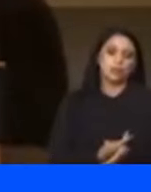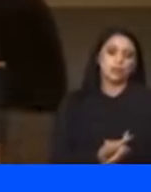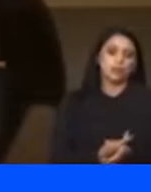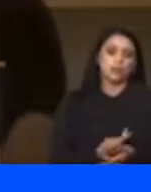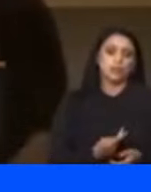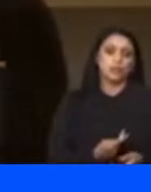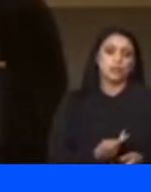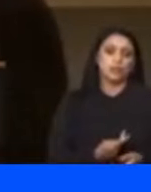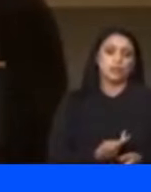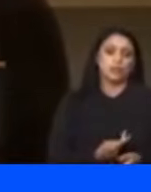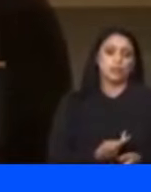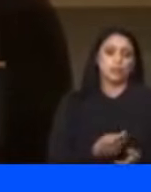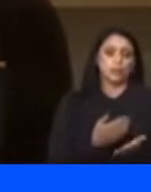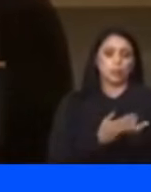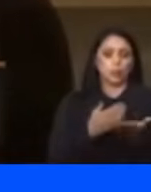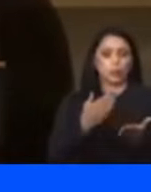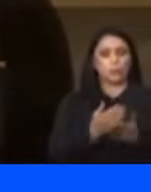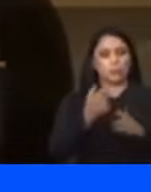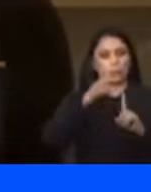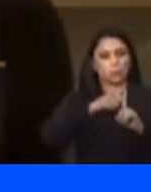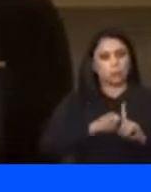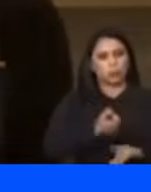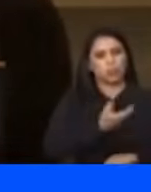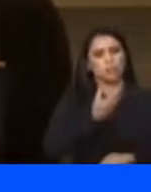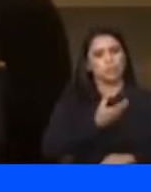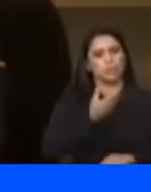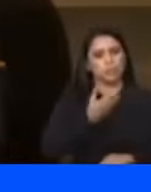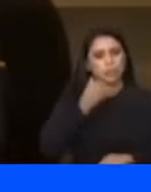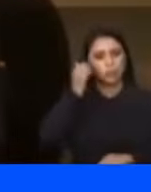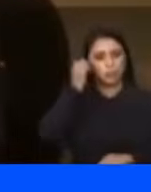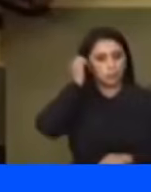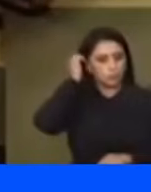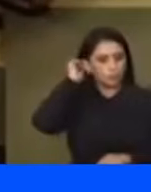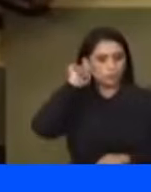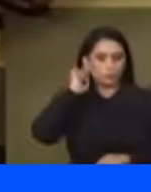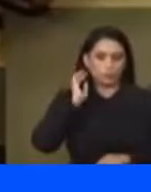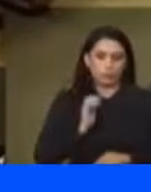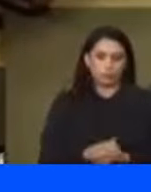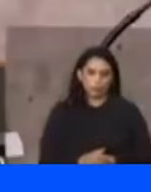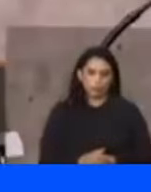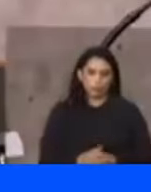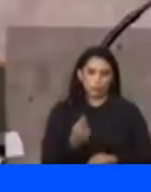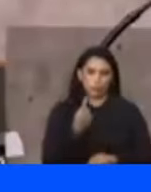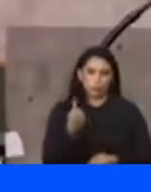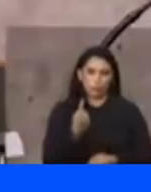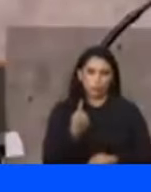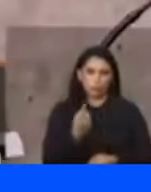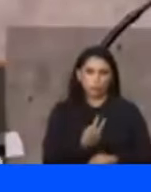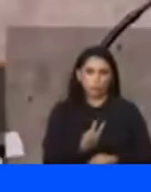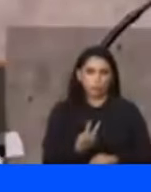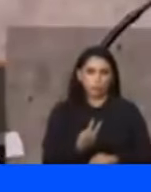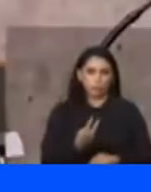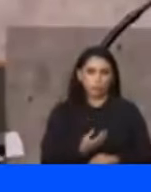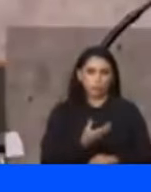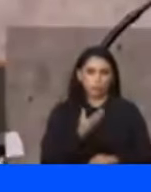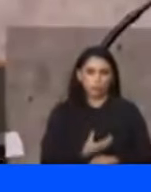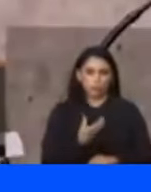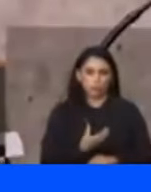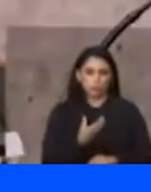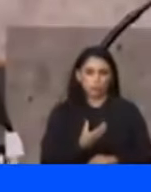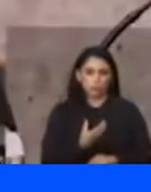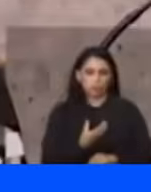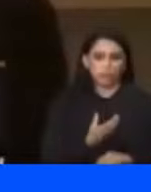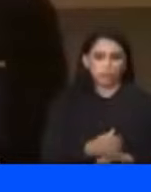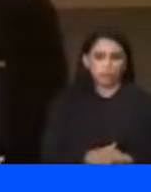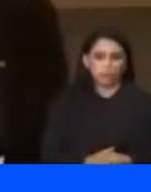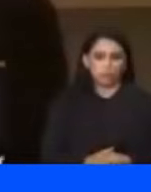de dezembro, me deixe dizer com precisão. Que a lembrança que eu tenho é 1º ou 2 de dezembro. Isso, né? Seria... a pena em